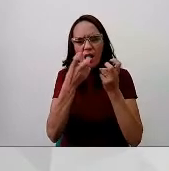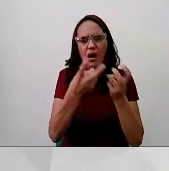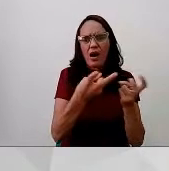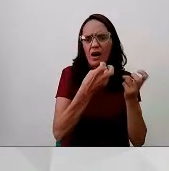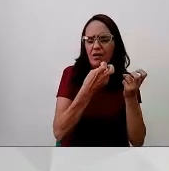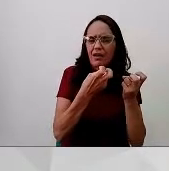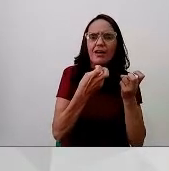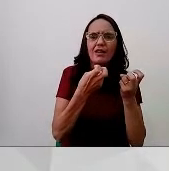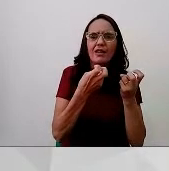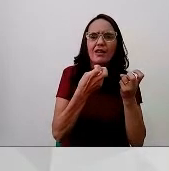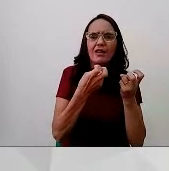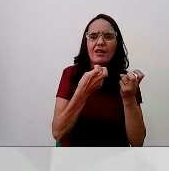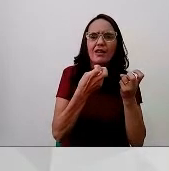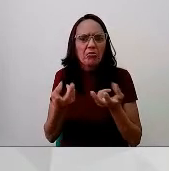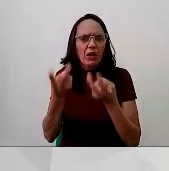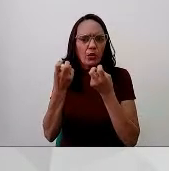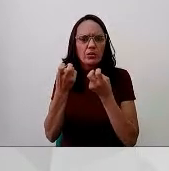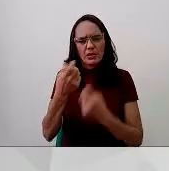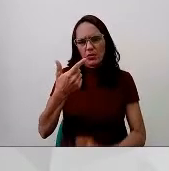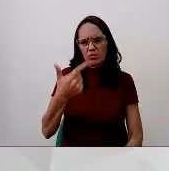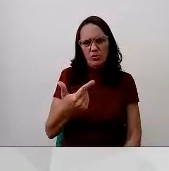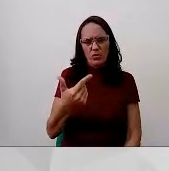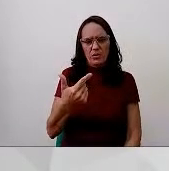esse como 2.